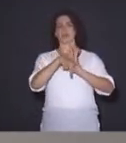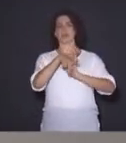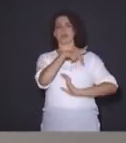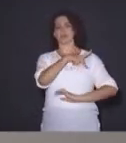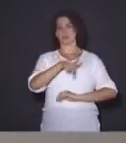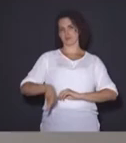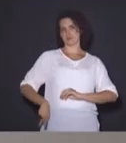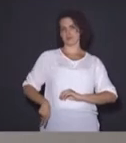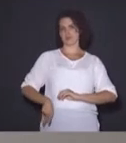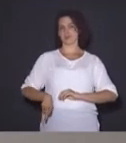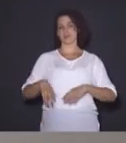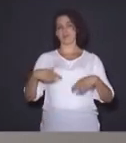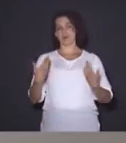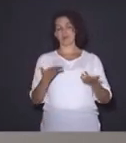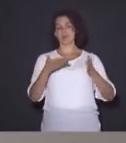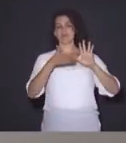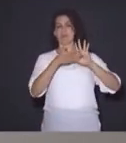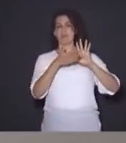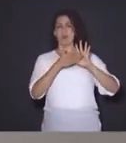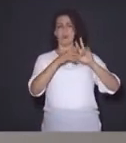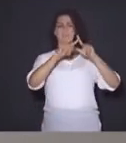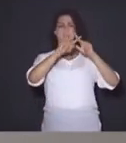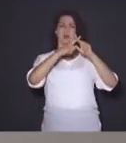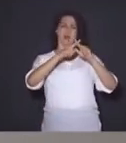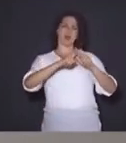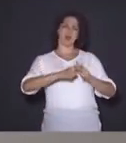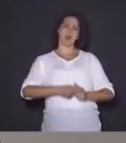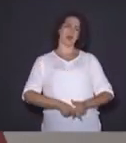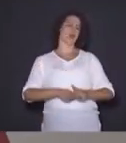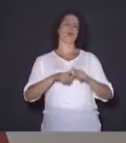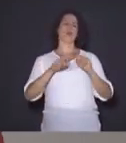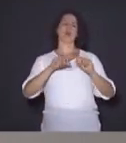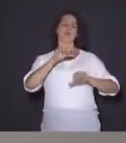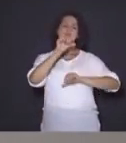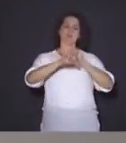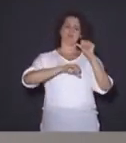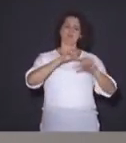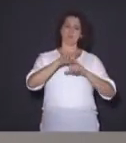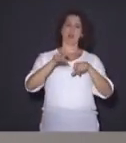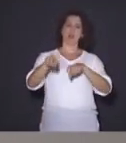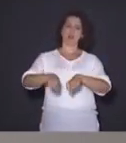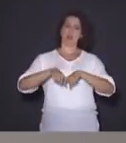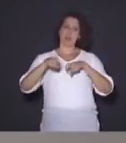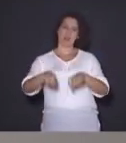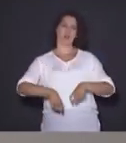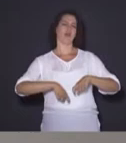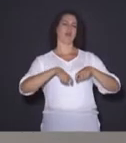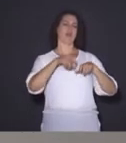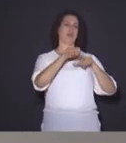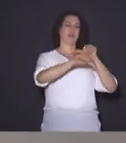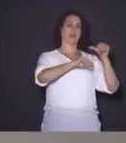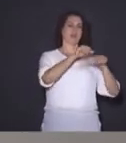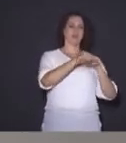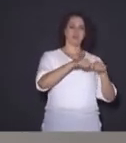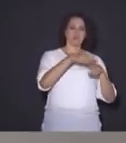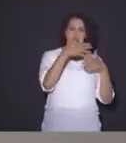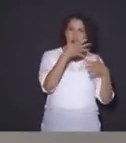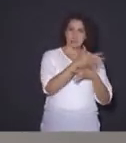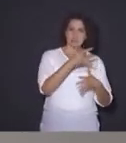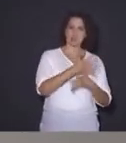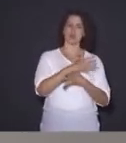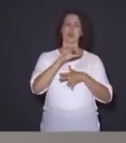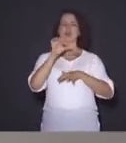um conjunto de reformas reforma agrária reforma urbana reforma do sistema bancário